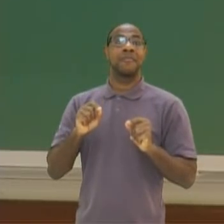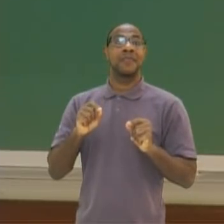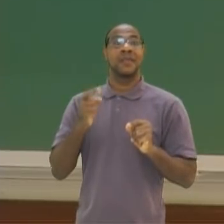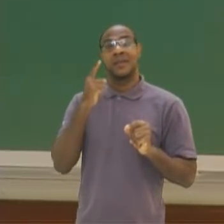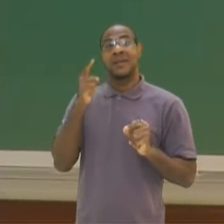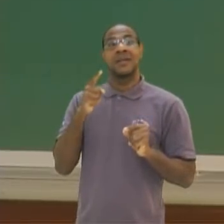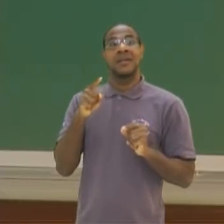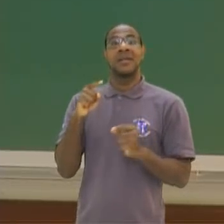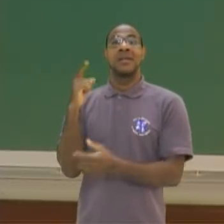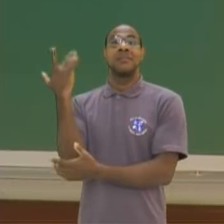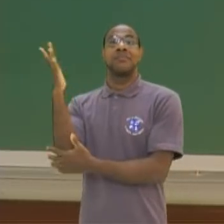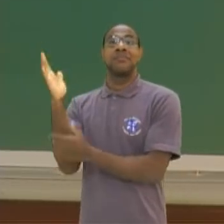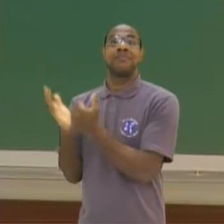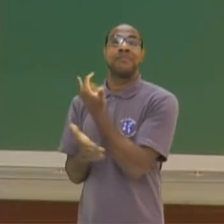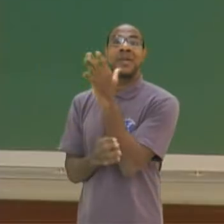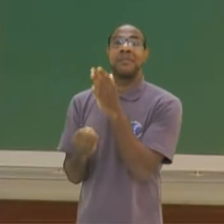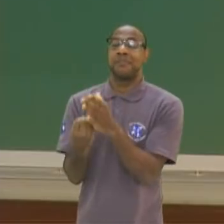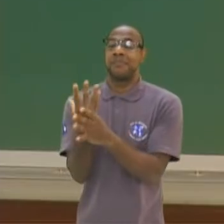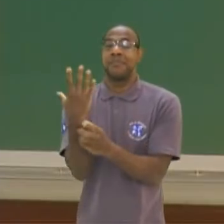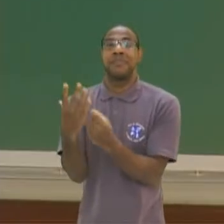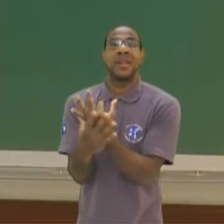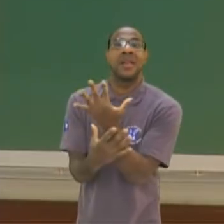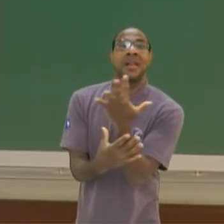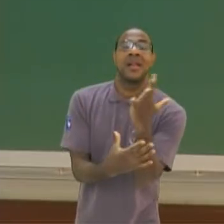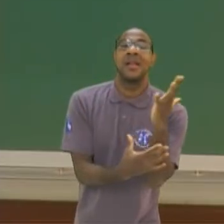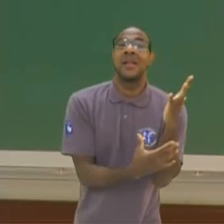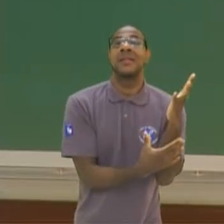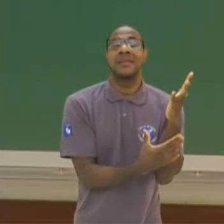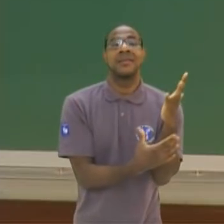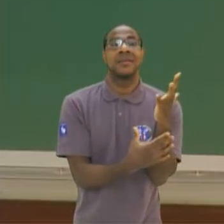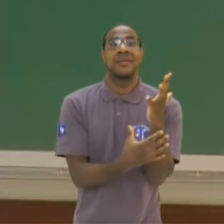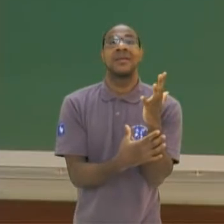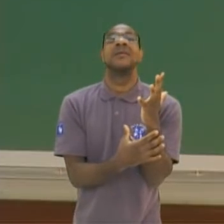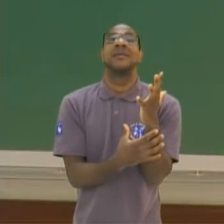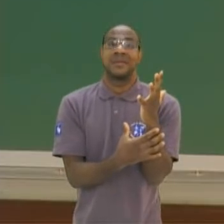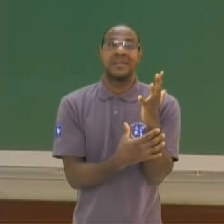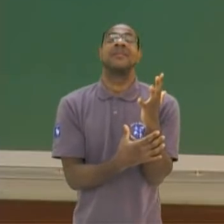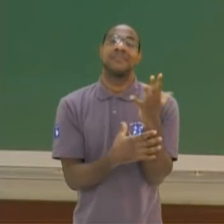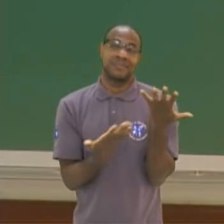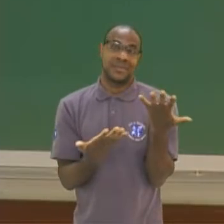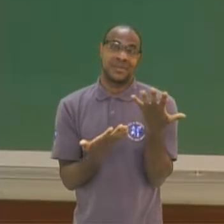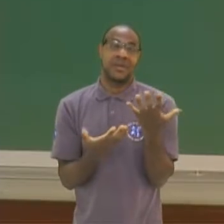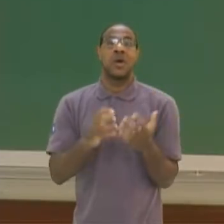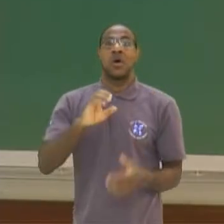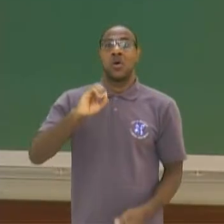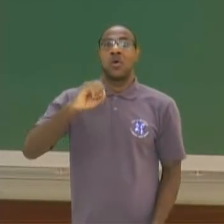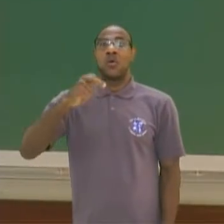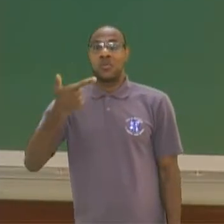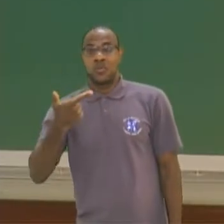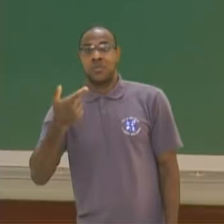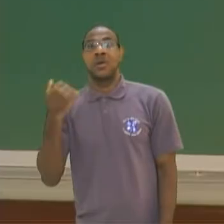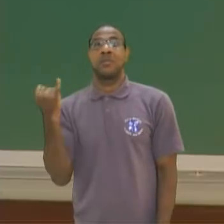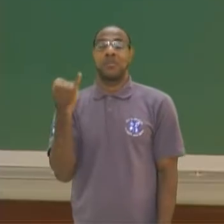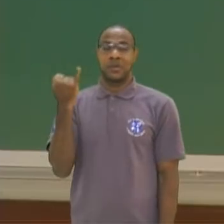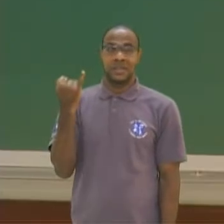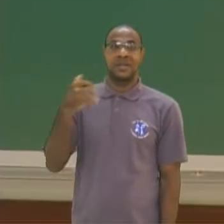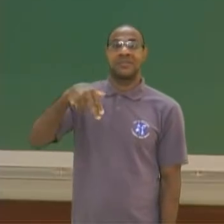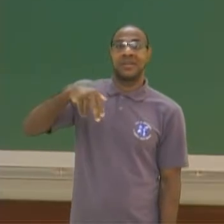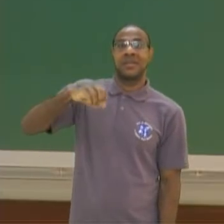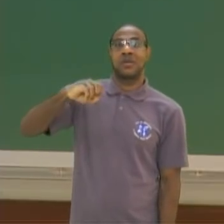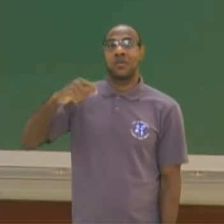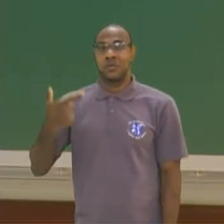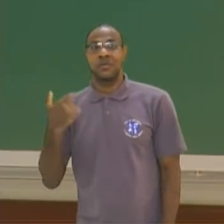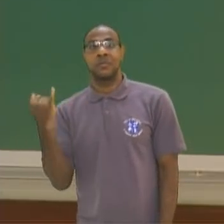em volta dela tem plantas, tem grama. Então, o oxigênio é importante, o gás carbônico é importante para os